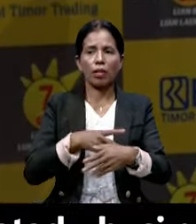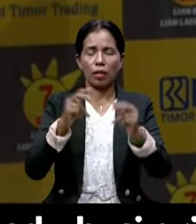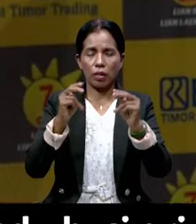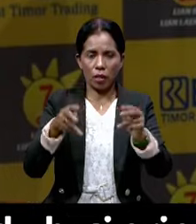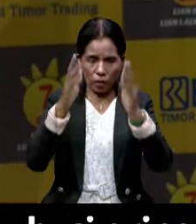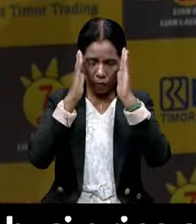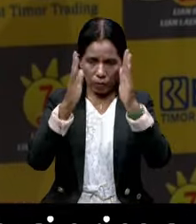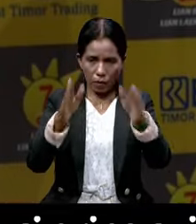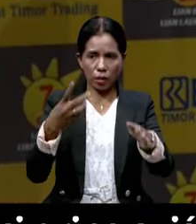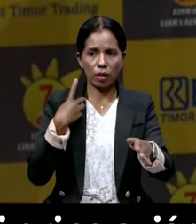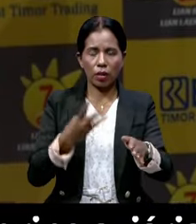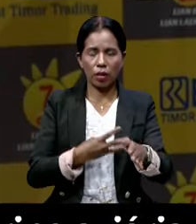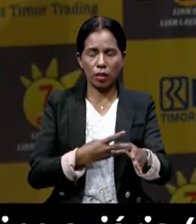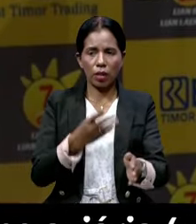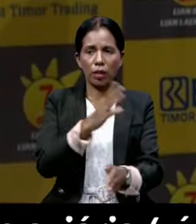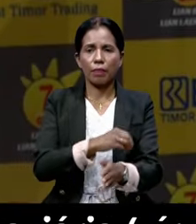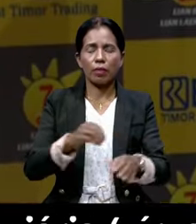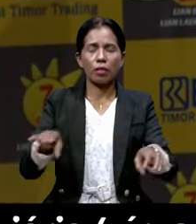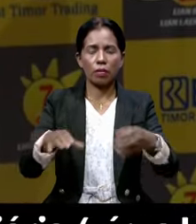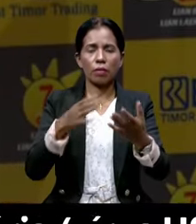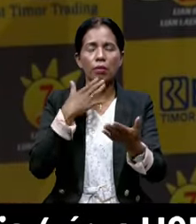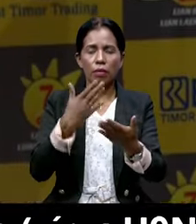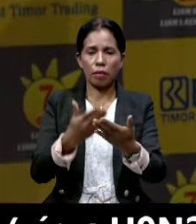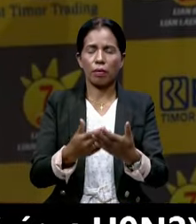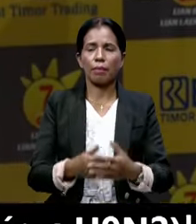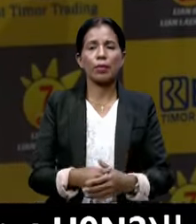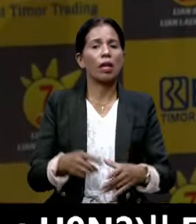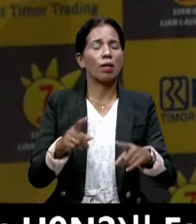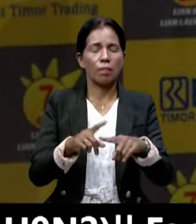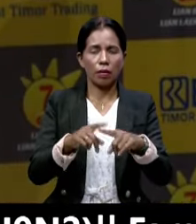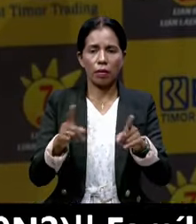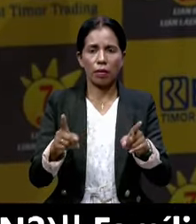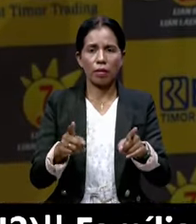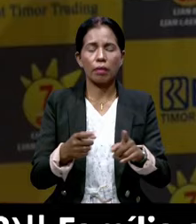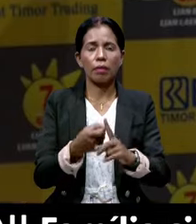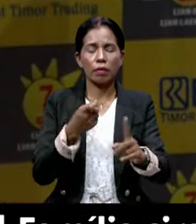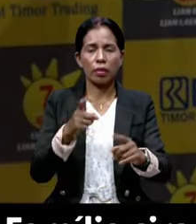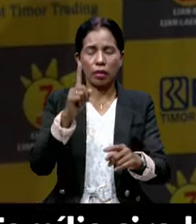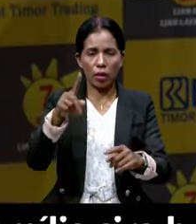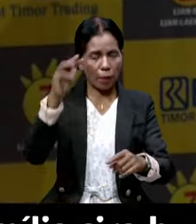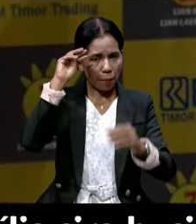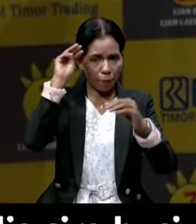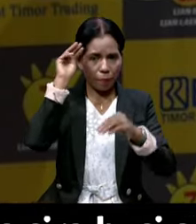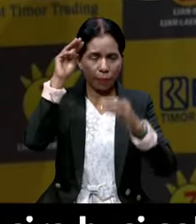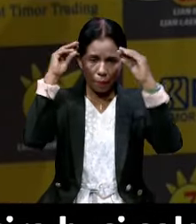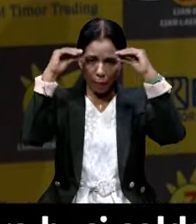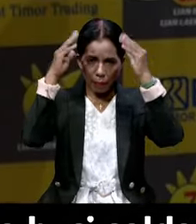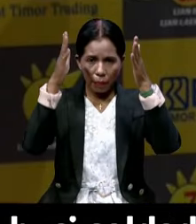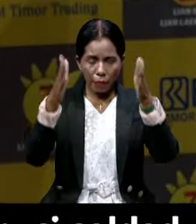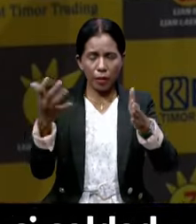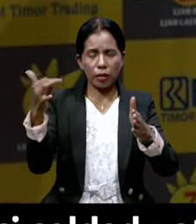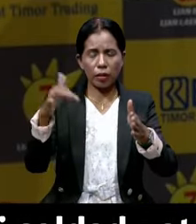seriedade, ita tenge totalidade, ita tenge haredane. Mai be, parteida, mestre sira ne beka voluntário,